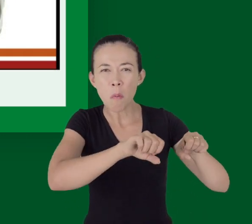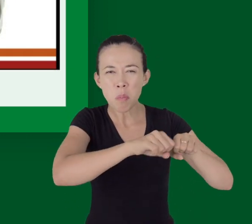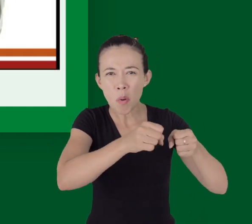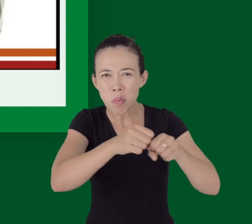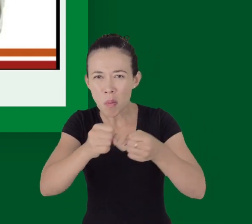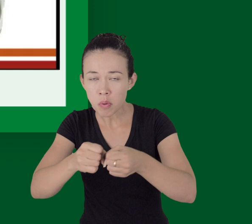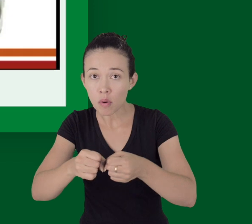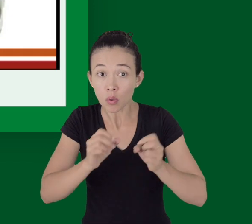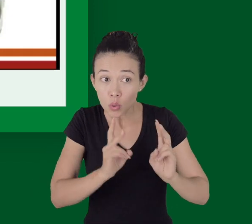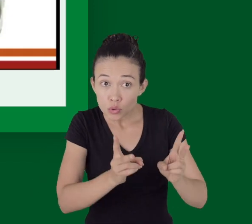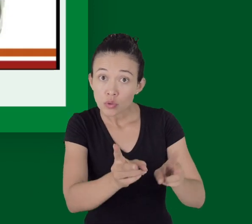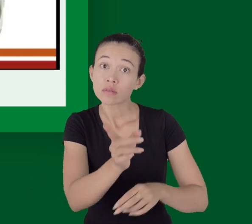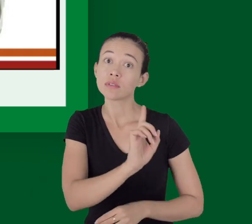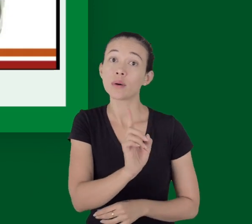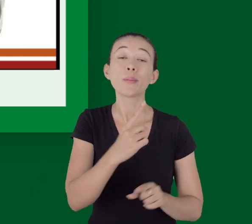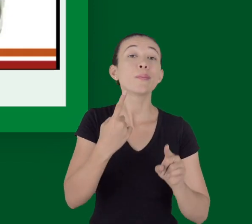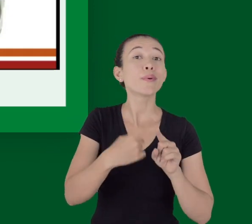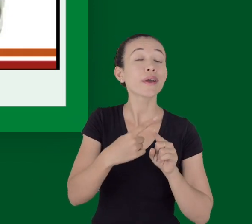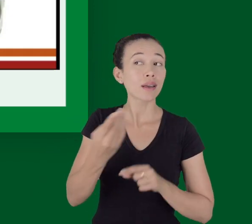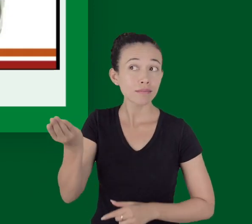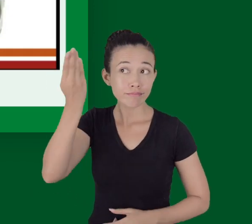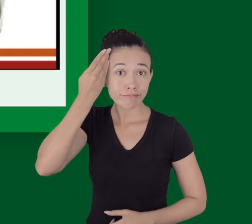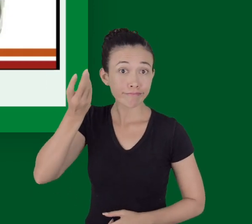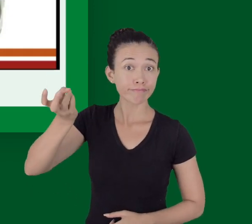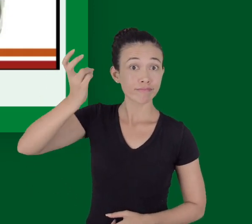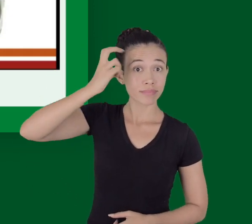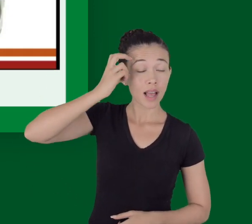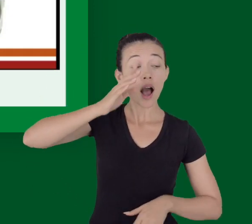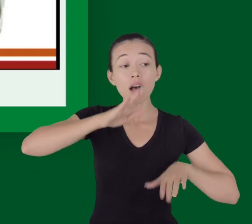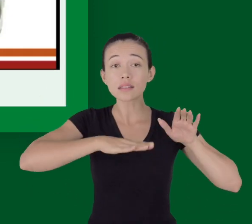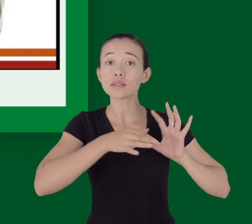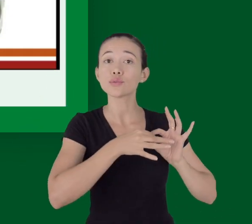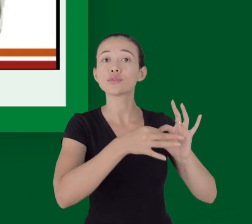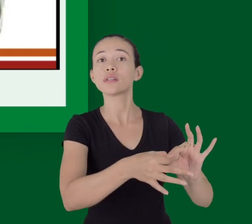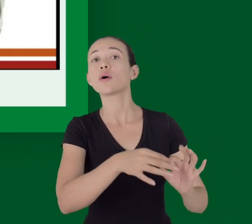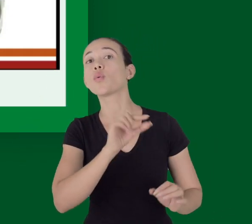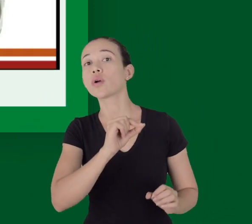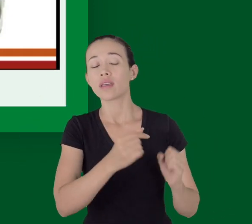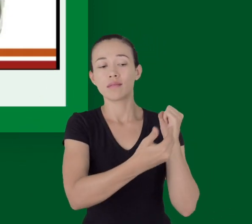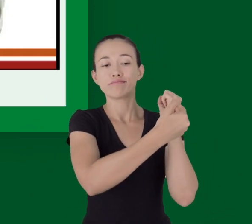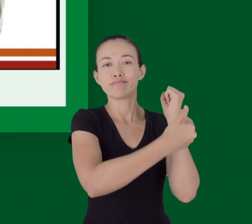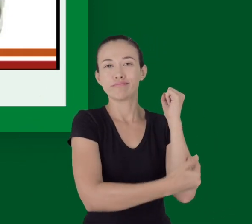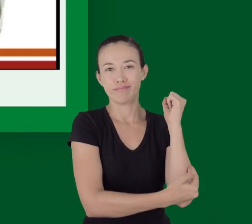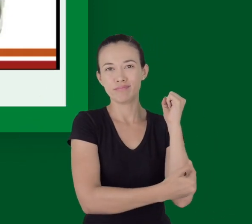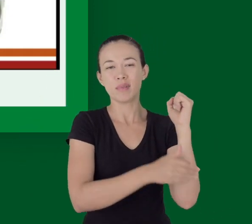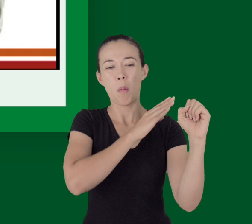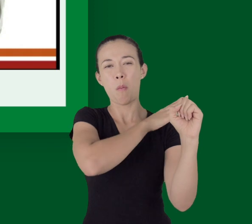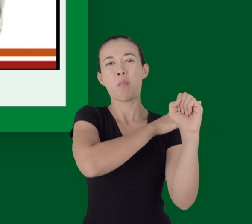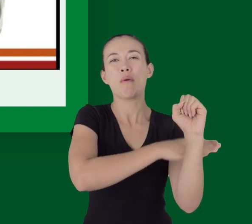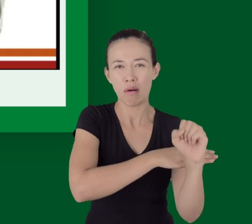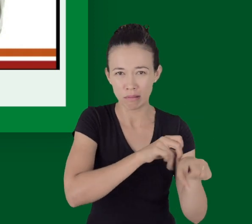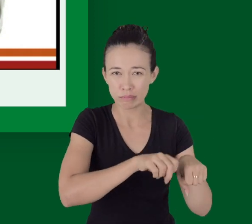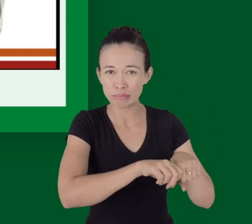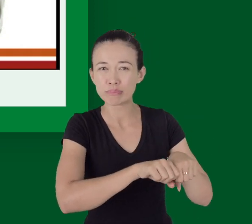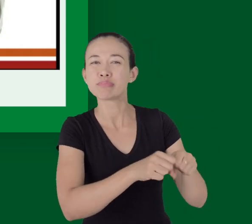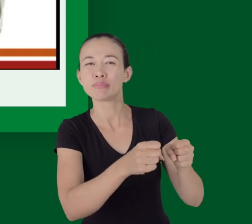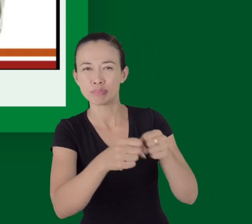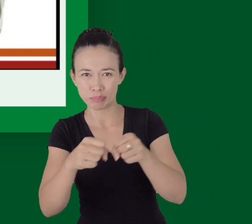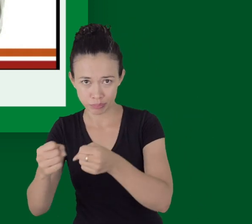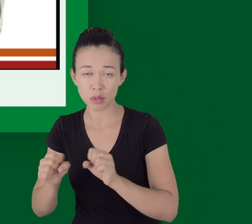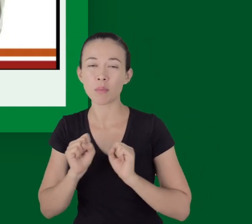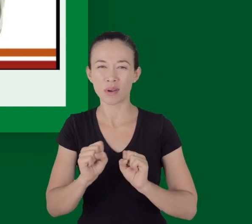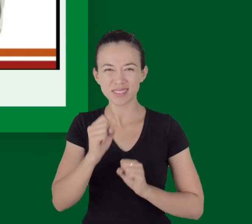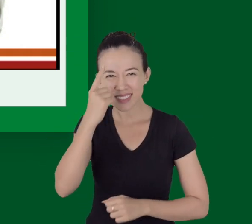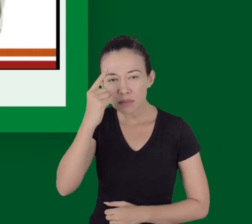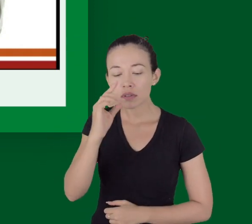Não ter uma segunda lesão, porque o TCE muitas vezes está relacionado ao TRM, né, que eu posso ter esses segmentos